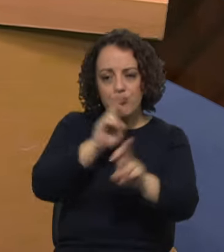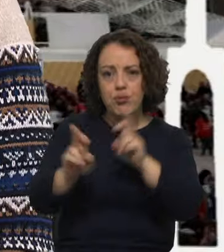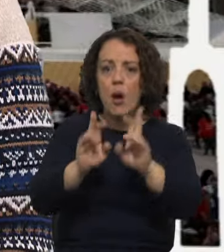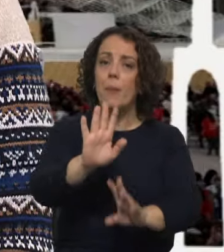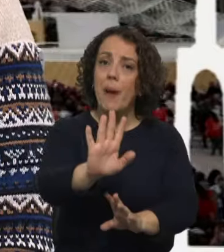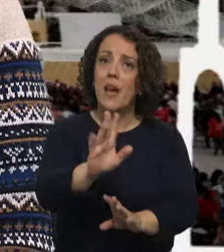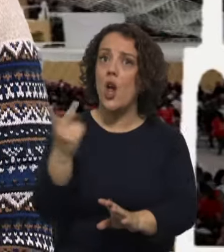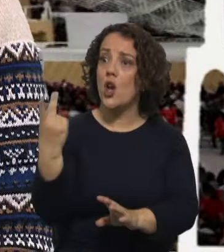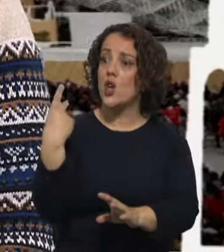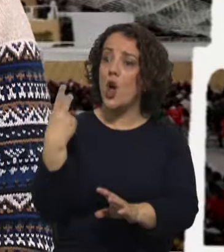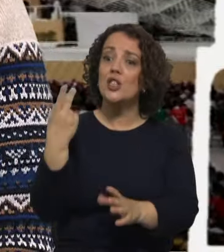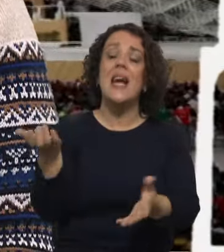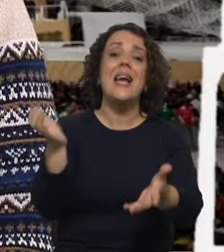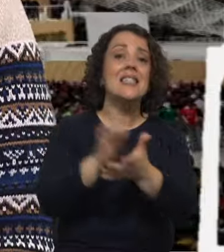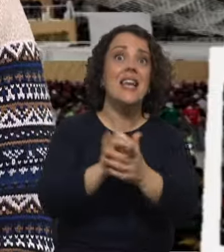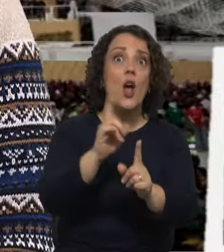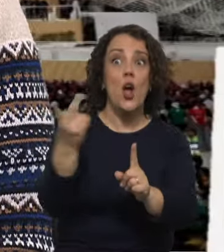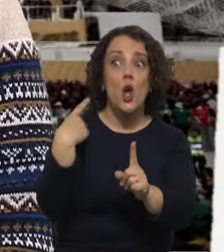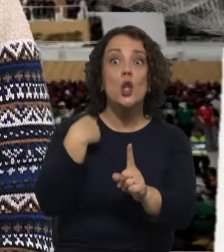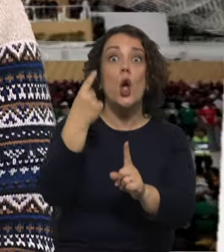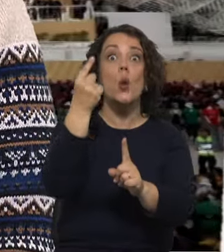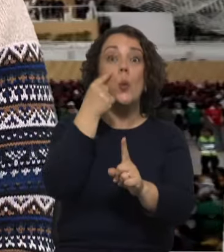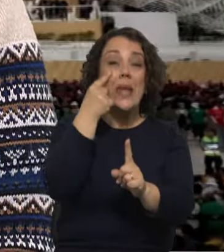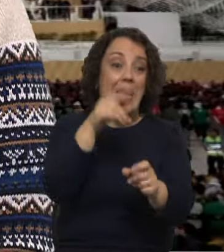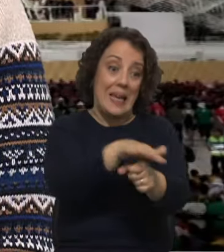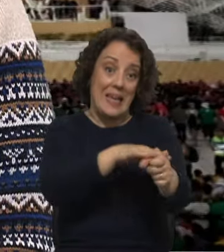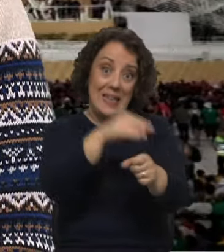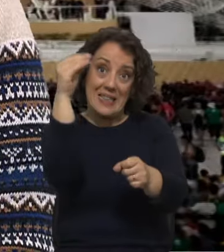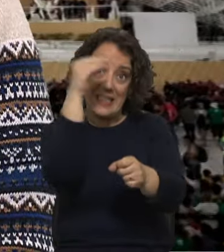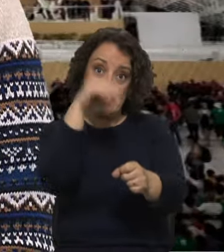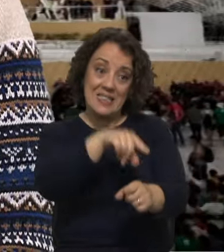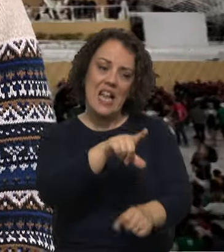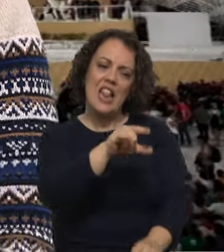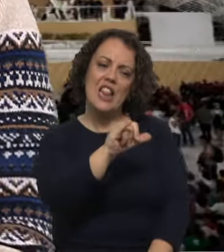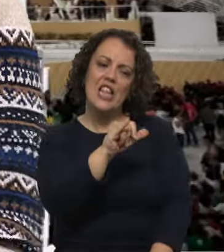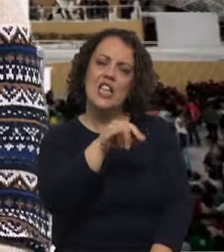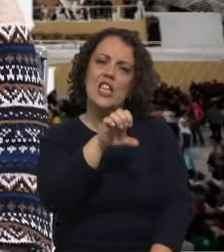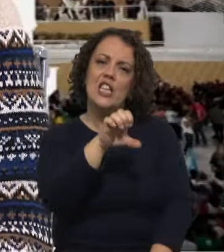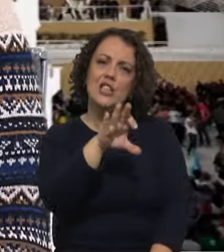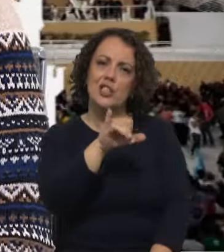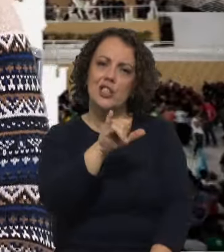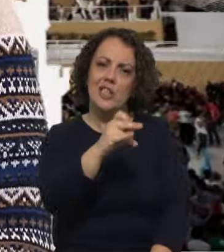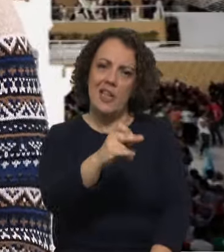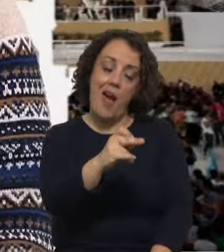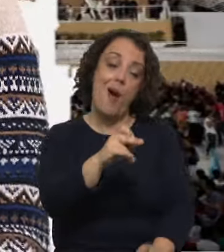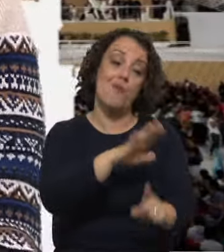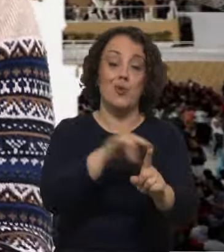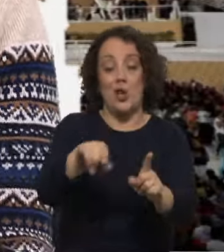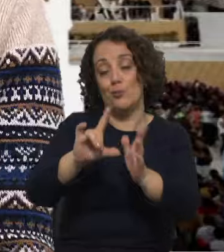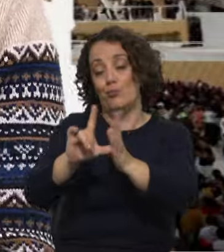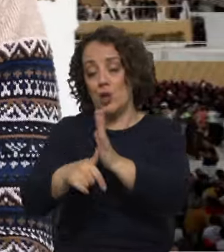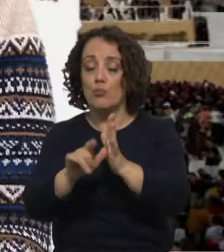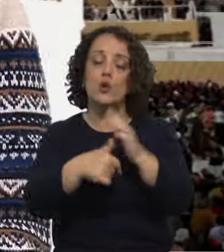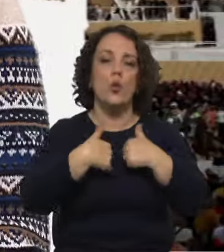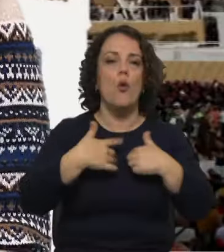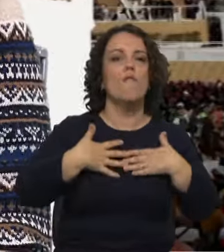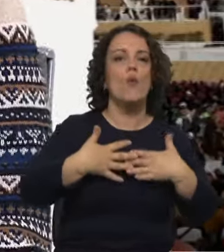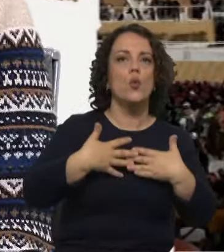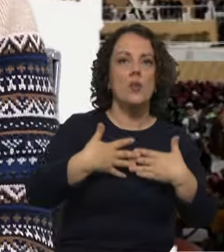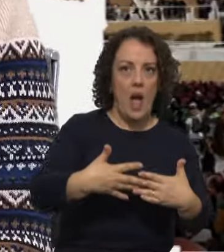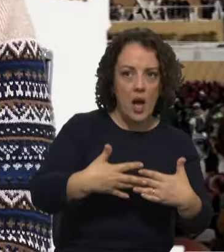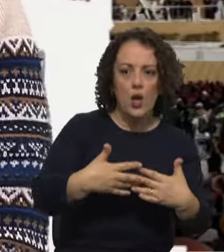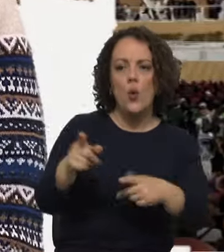é só casar nós conhecemo-nos no neça nós conhecemos em lixing que foi que foi muito giro um bocado por causa destes destes projetos eu era voluntário a